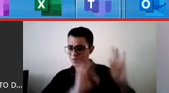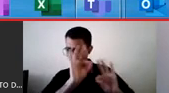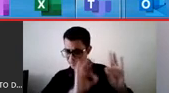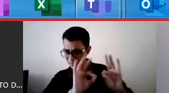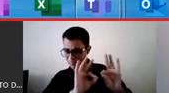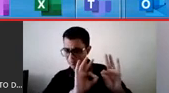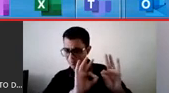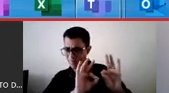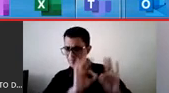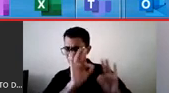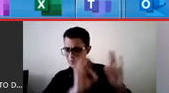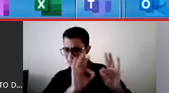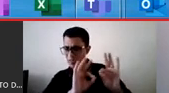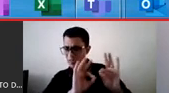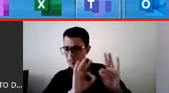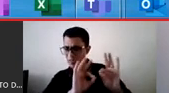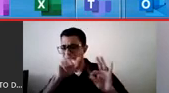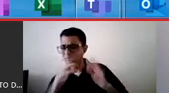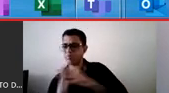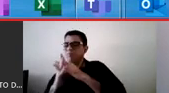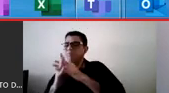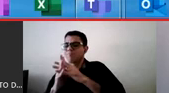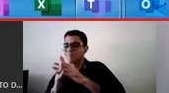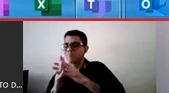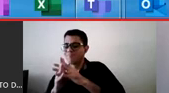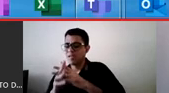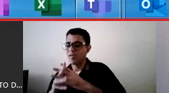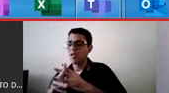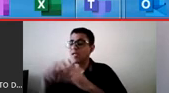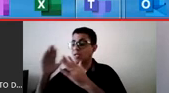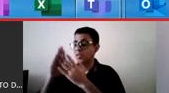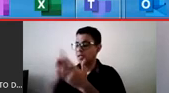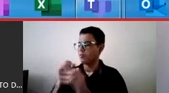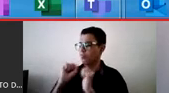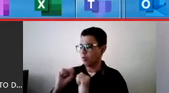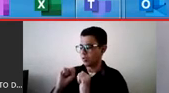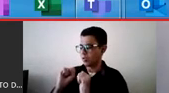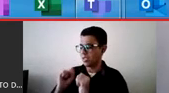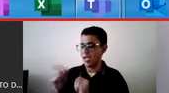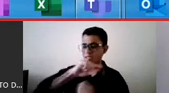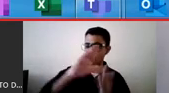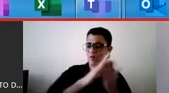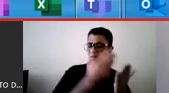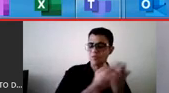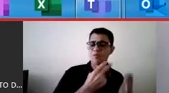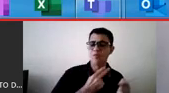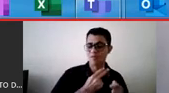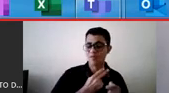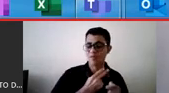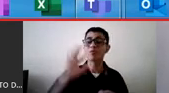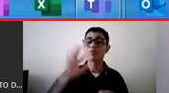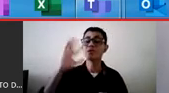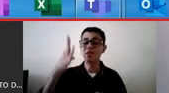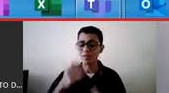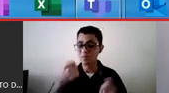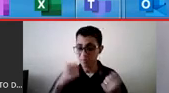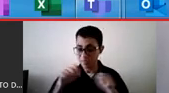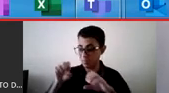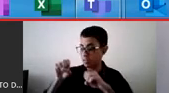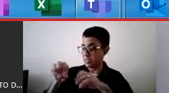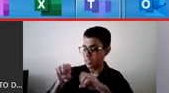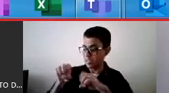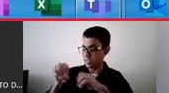questão do conflito de rotina. Poxa, eu fiquei tanto tempo em casa, podia fazer isso, agora na escola não posso, o que está acontecendo? Então, a gente tem que